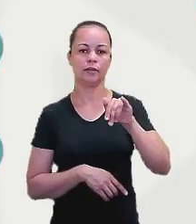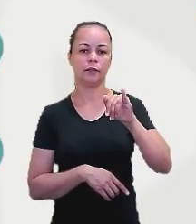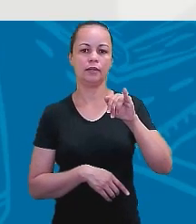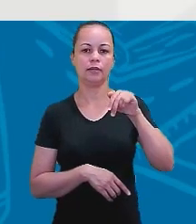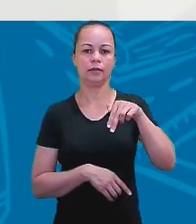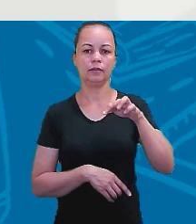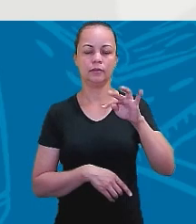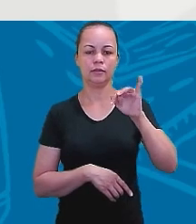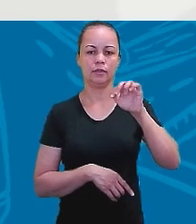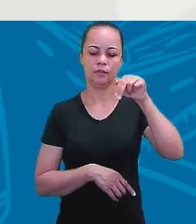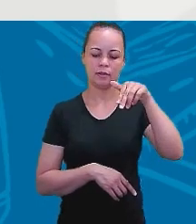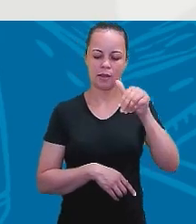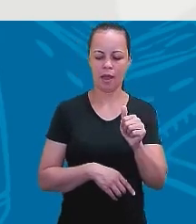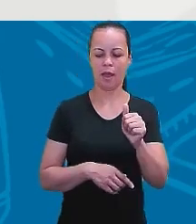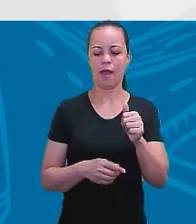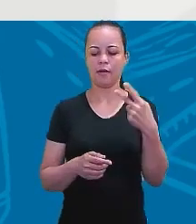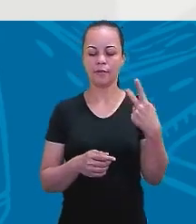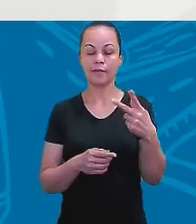também de quê?